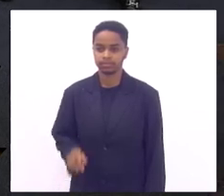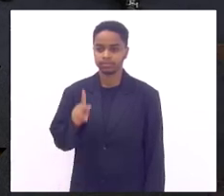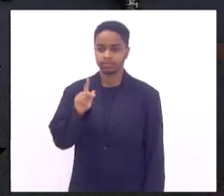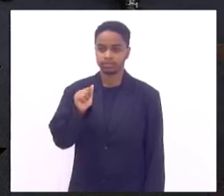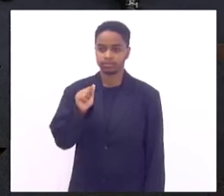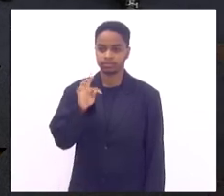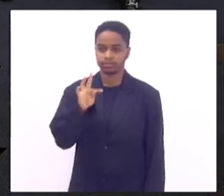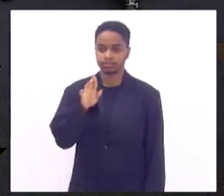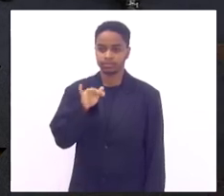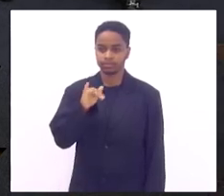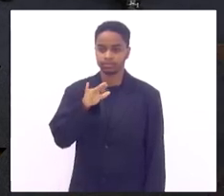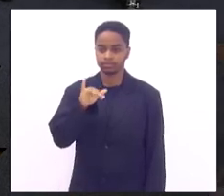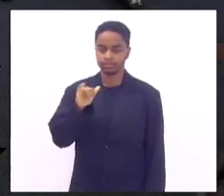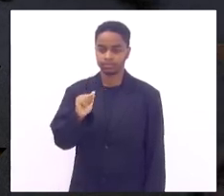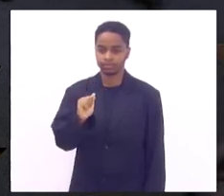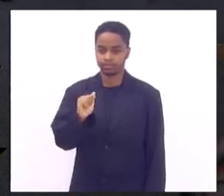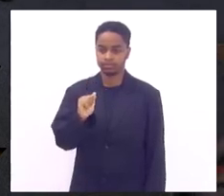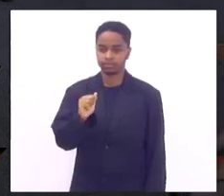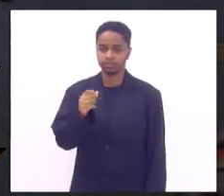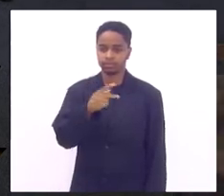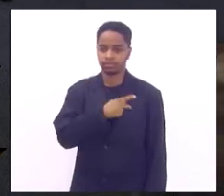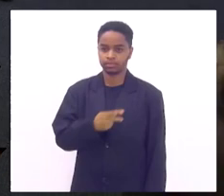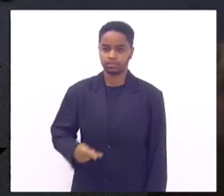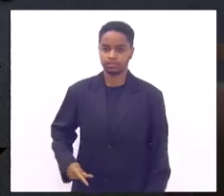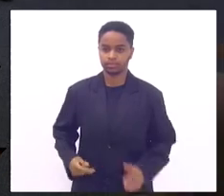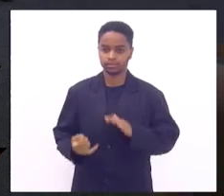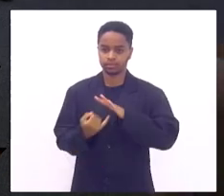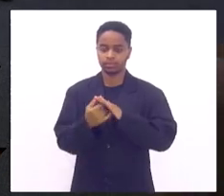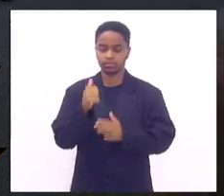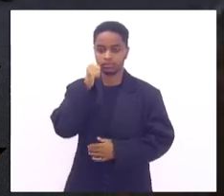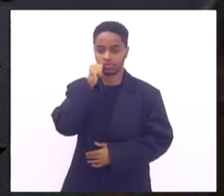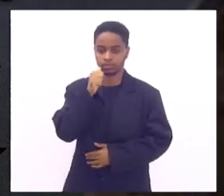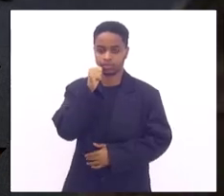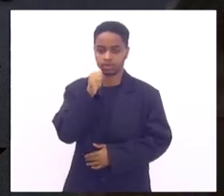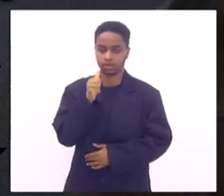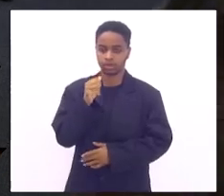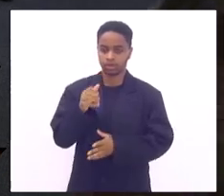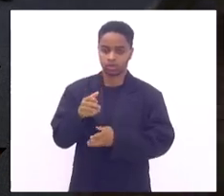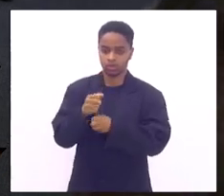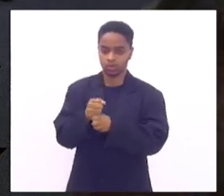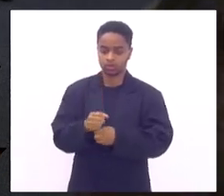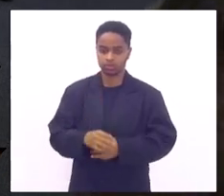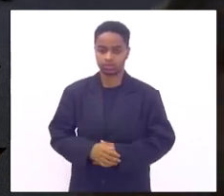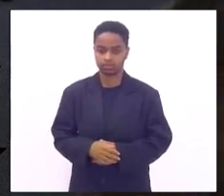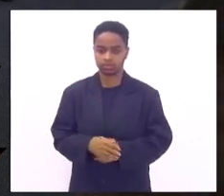Patrícia Gonçalves Teles, presidente do Instituto Mulheres que Contam.